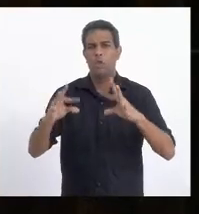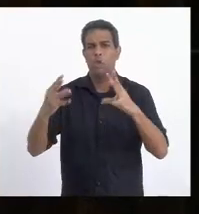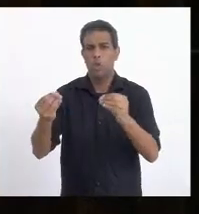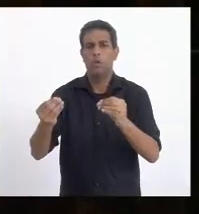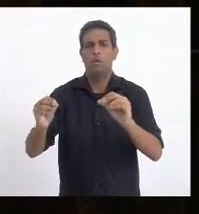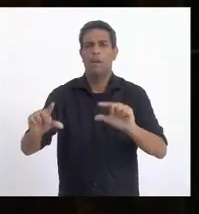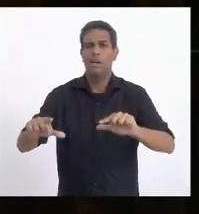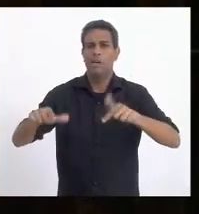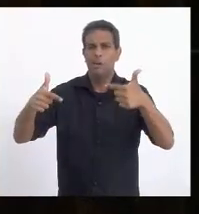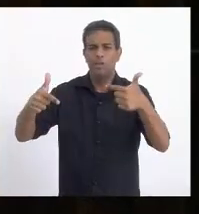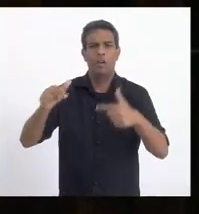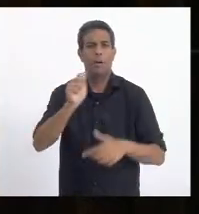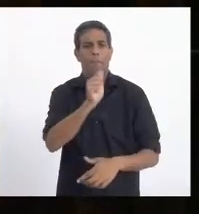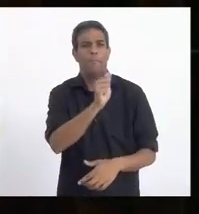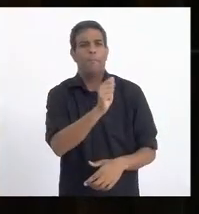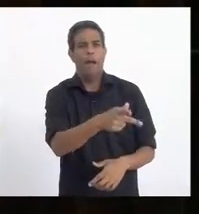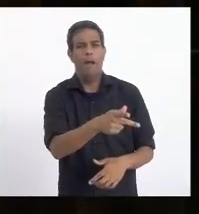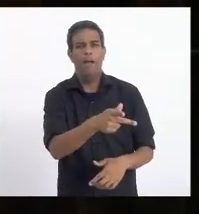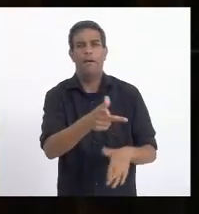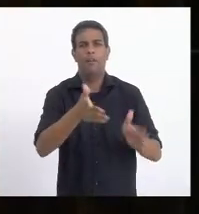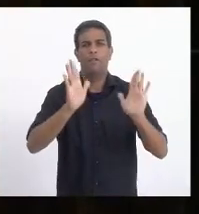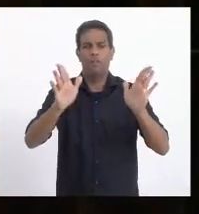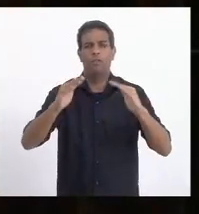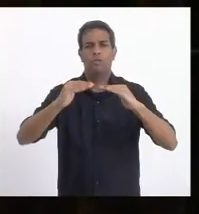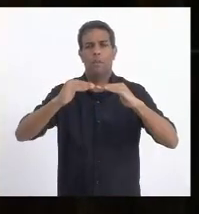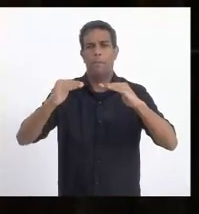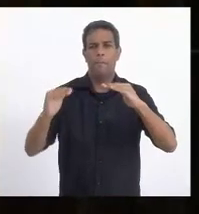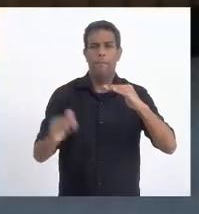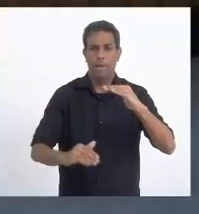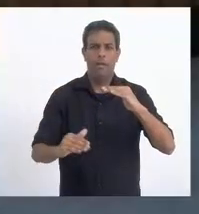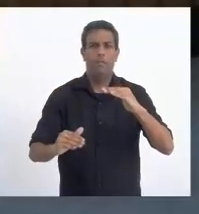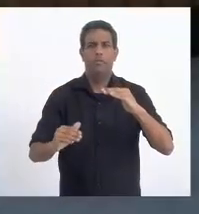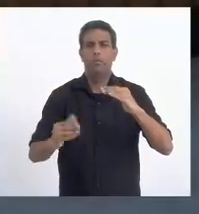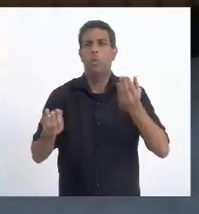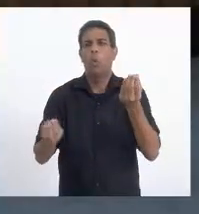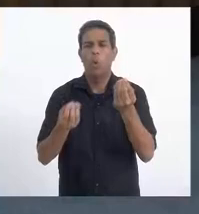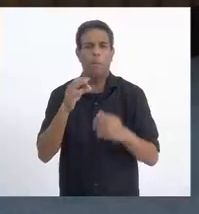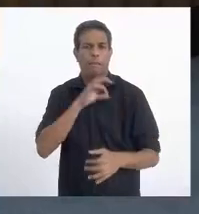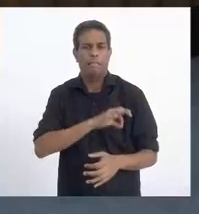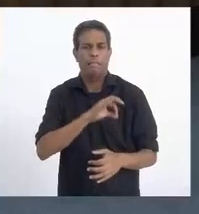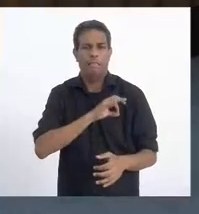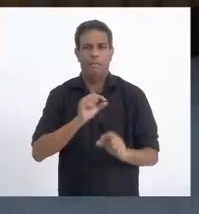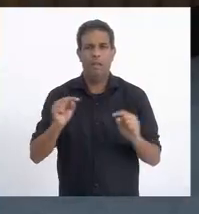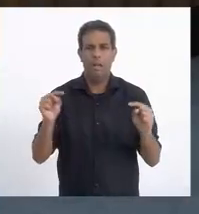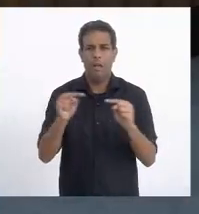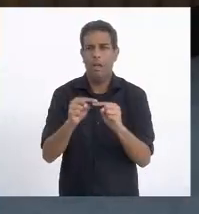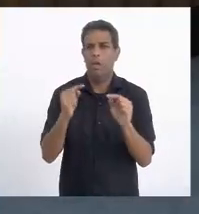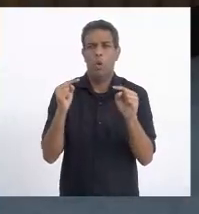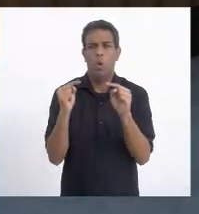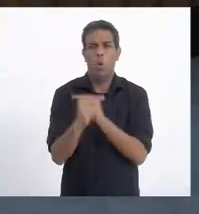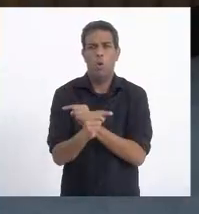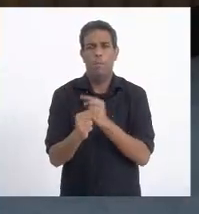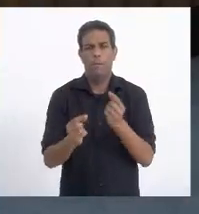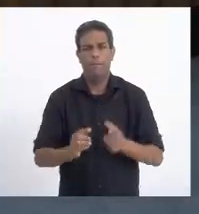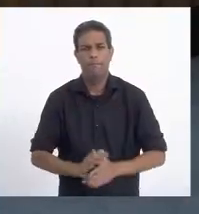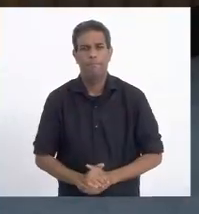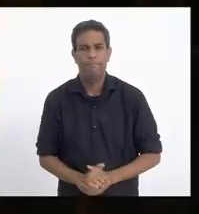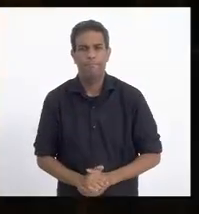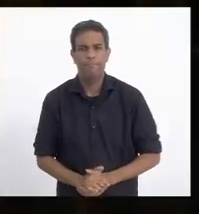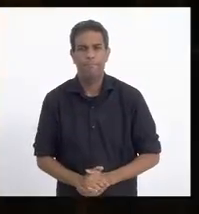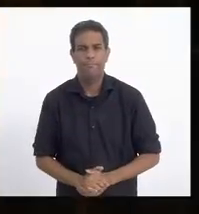inativos e pensionistas que ganhasse abaixo do teto considerávamos inaceitável